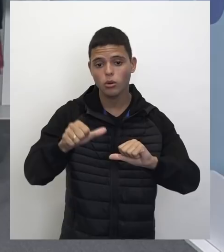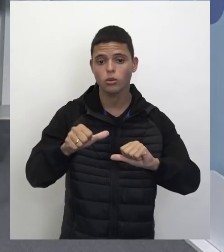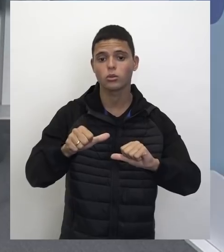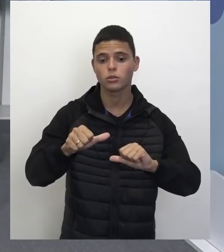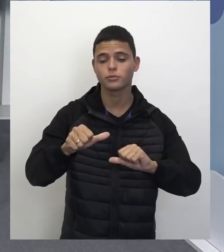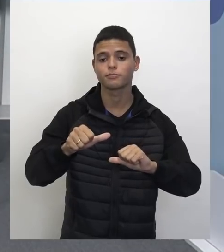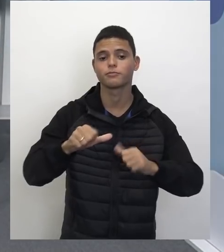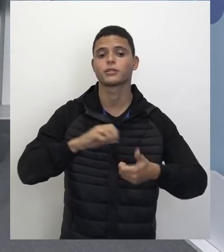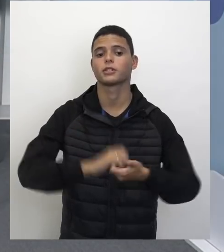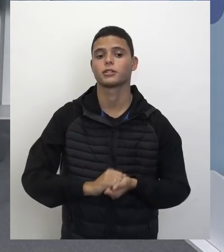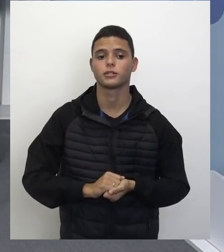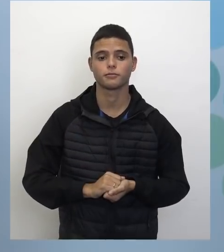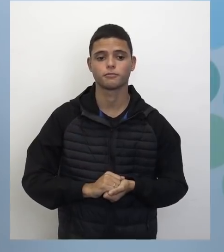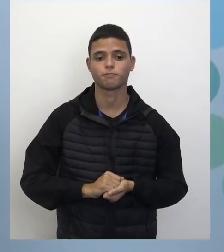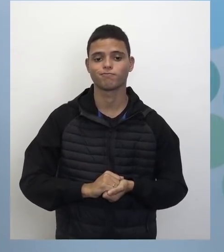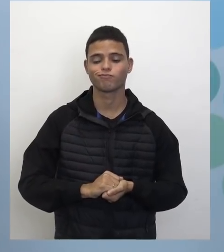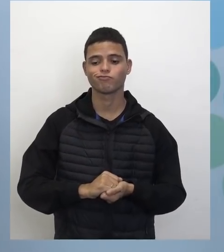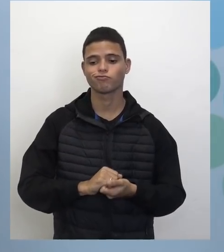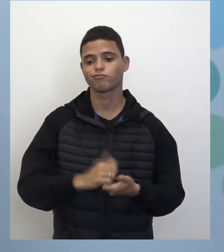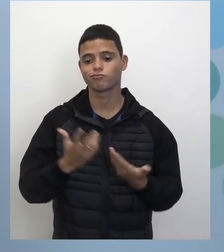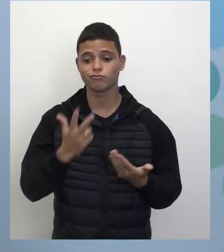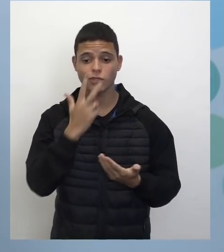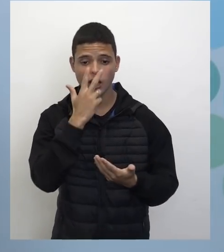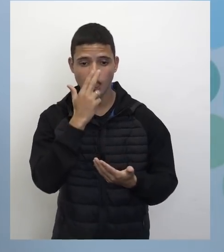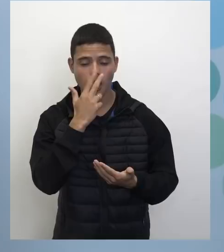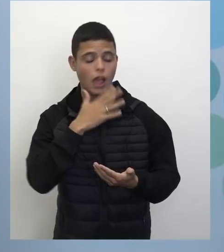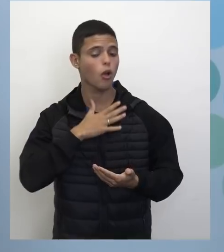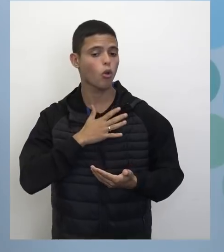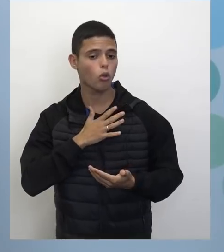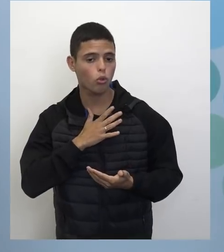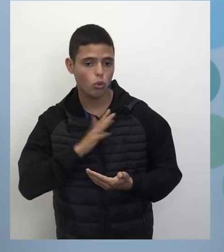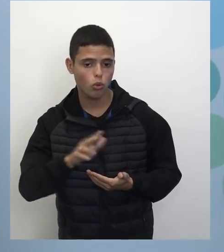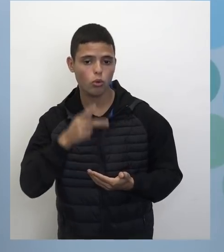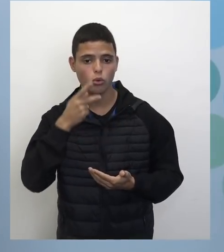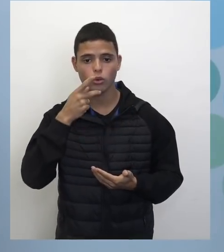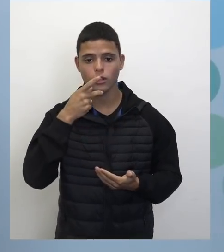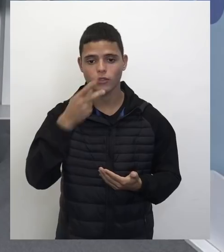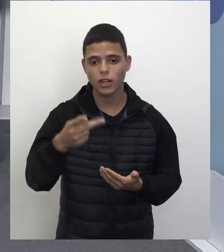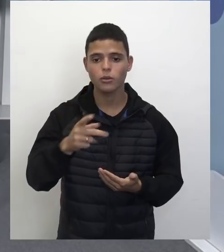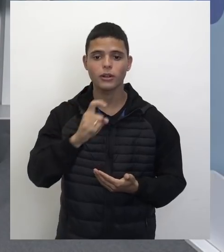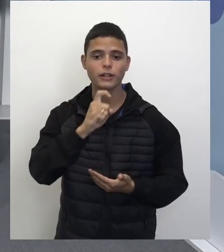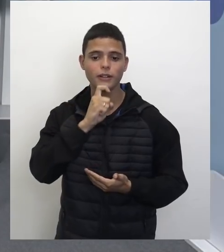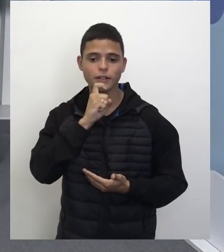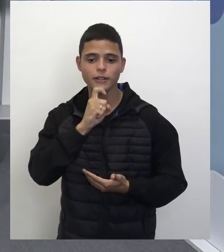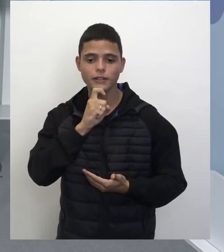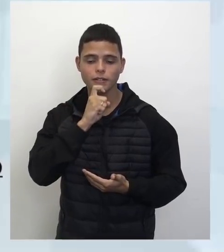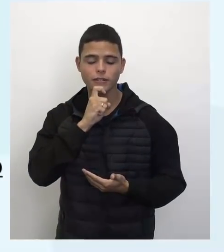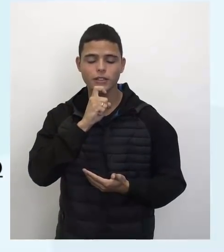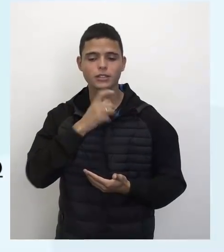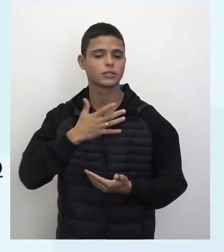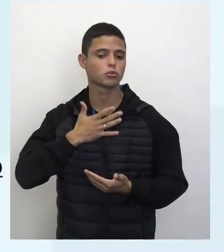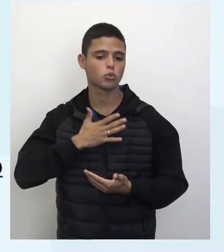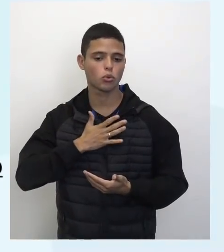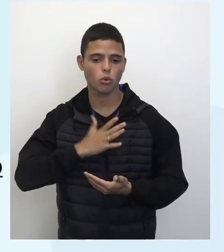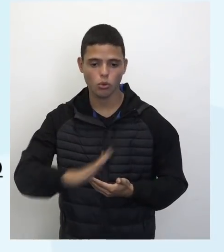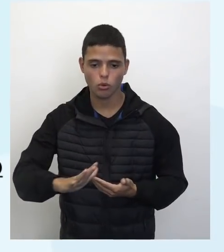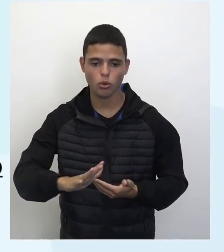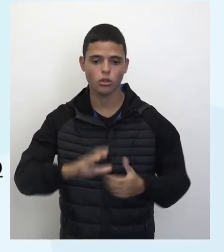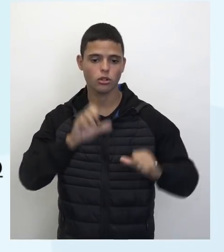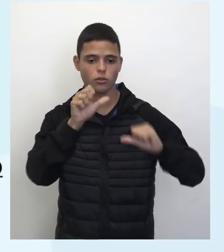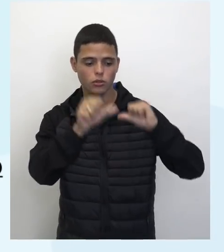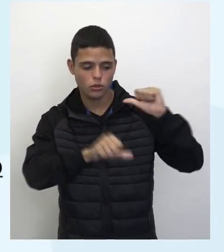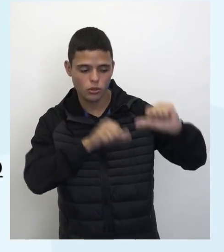me considero eu mais acho que morena. foi a sensibilidade, não gostou que ela falou que era não, verde. Não, eu não sou mais morena, gente. Pelo amor de Deus, eu me